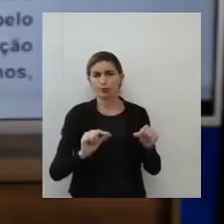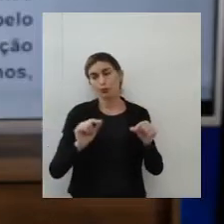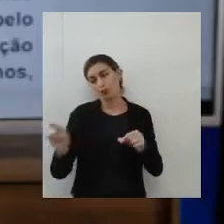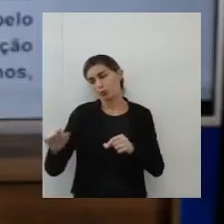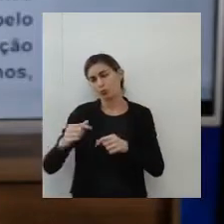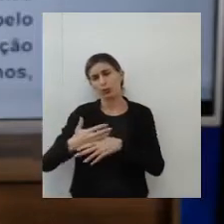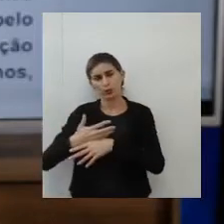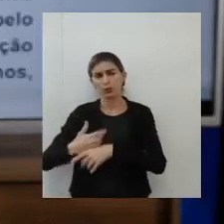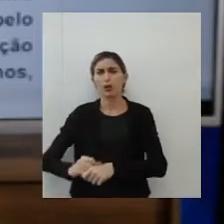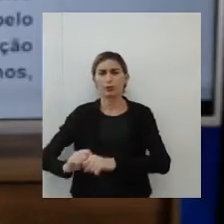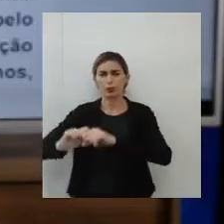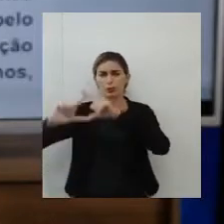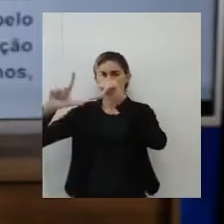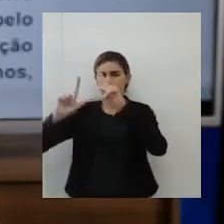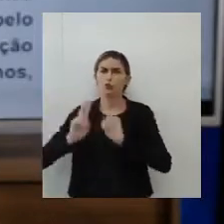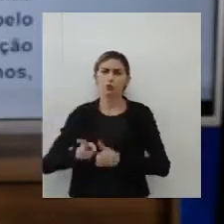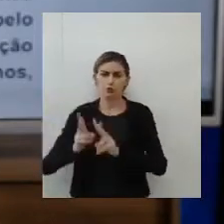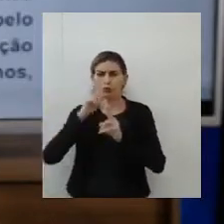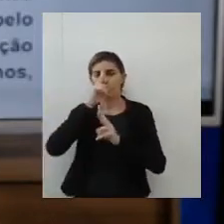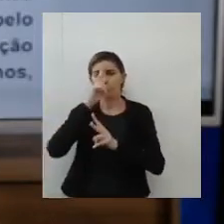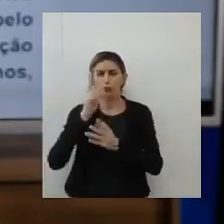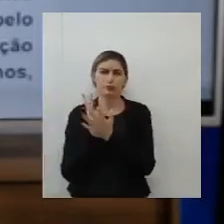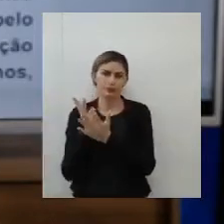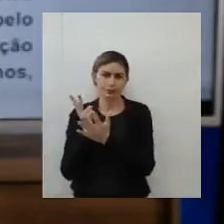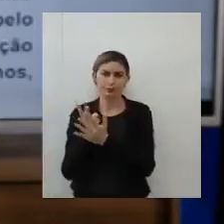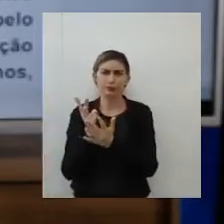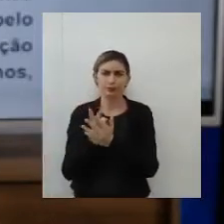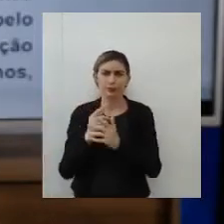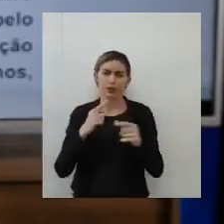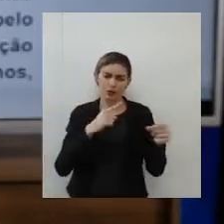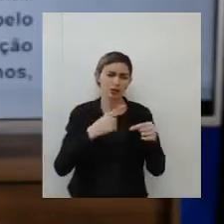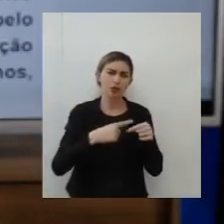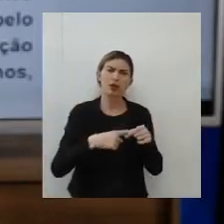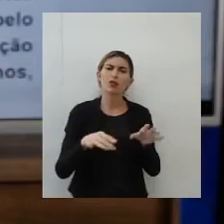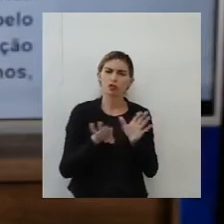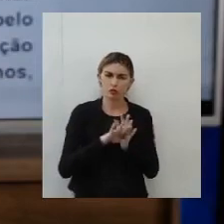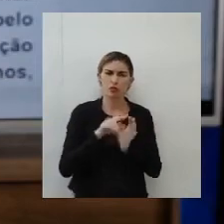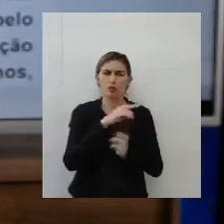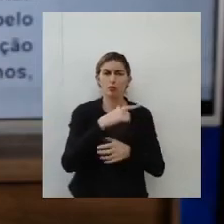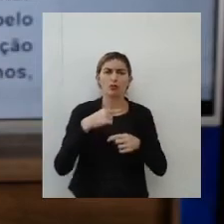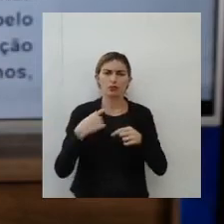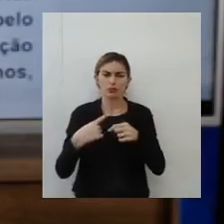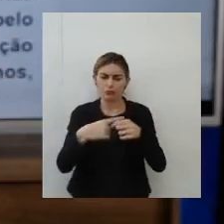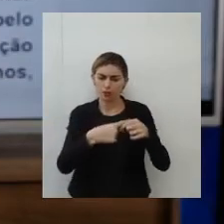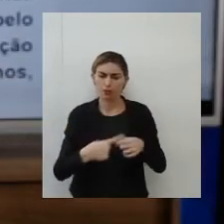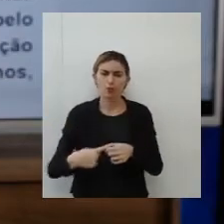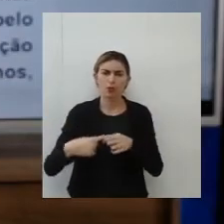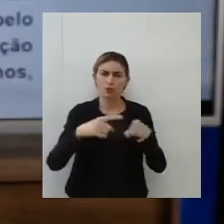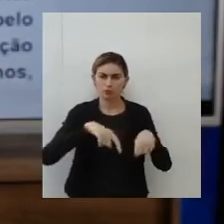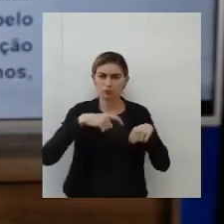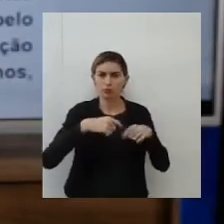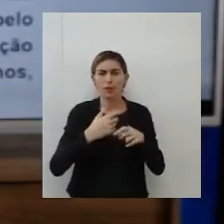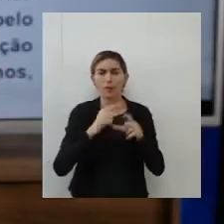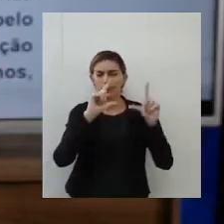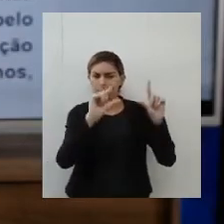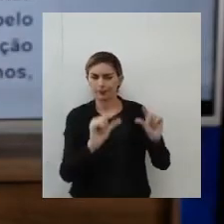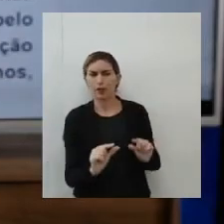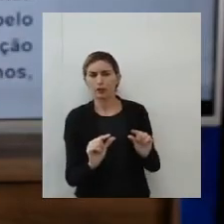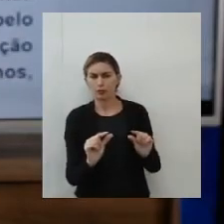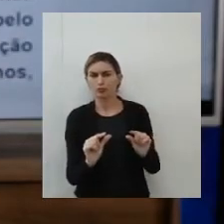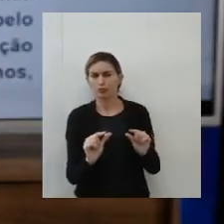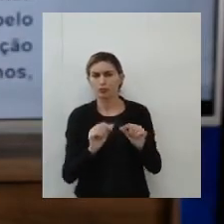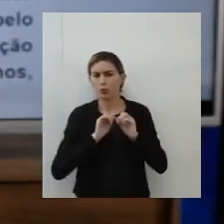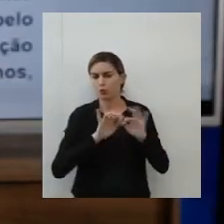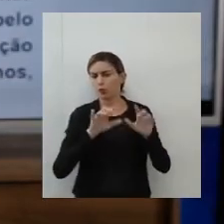nas cidades continuarão muito fortes. Sem falar que no campo ela também chegou, mas só que ela teve um impacto